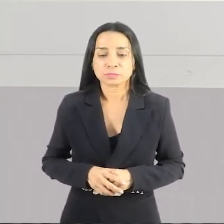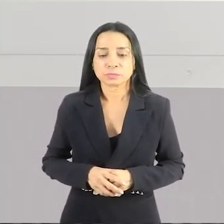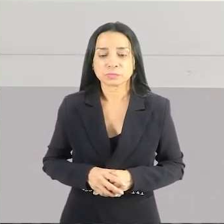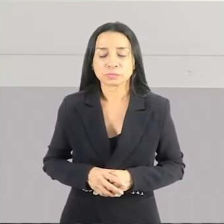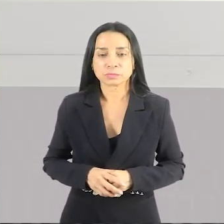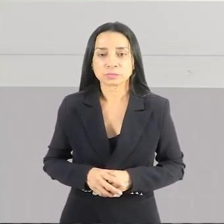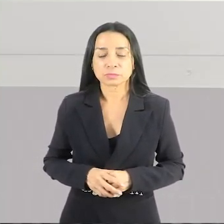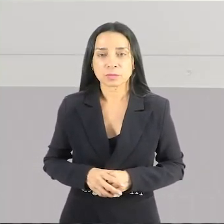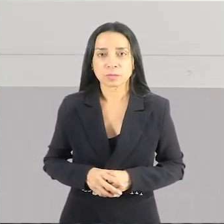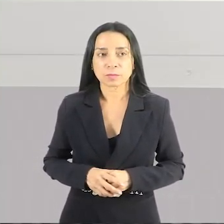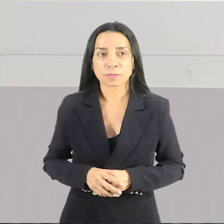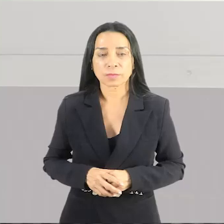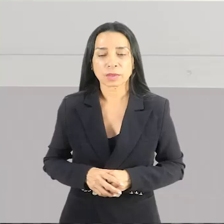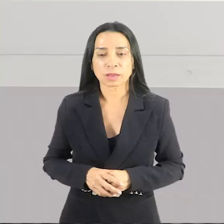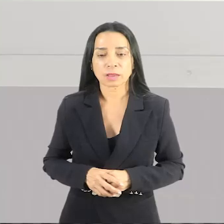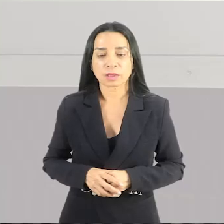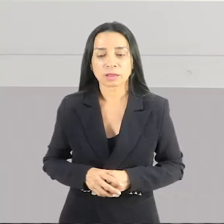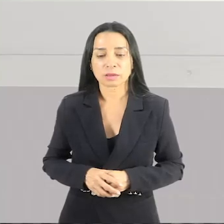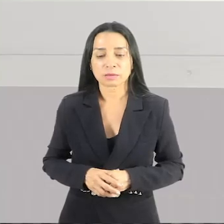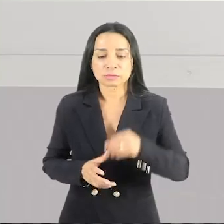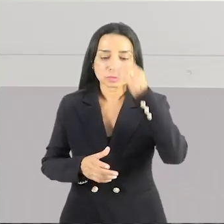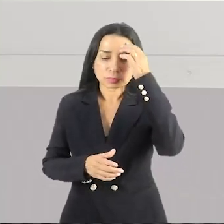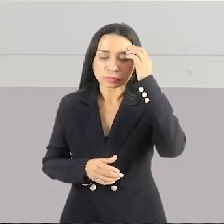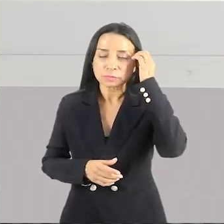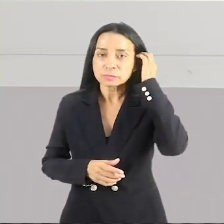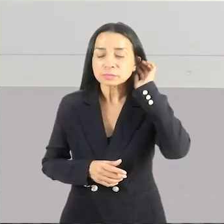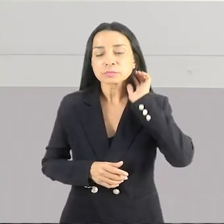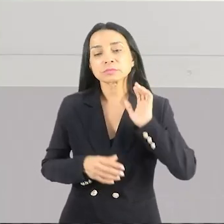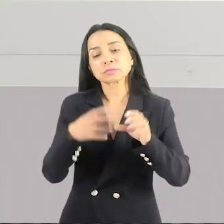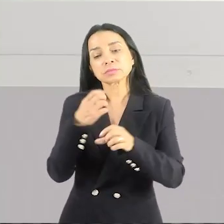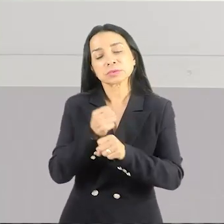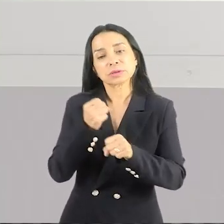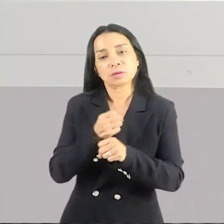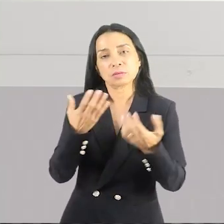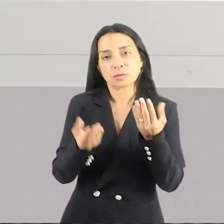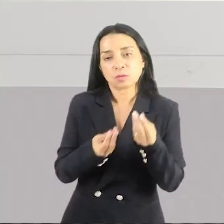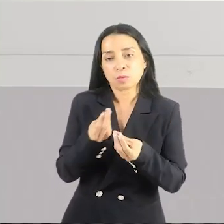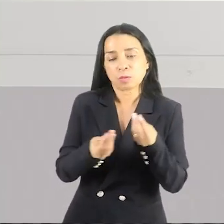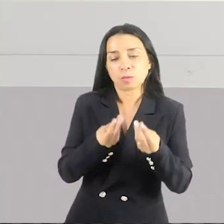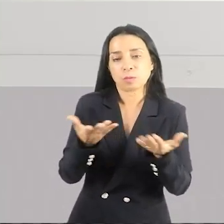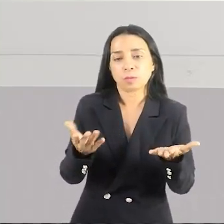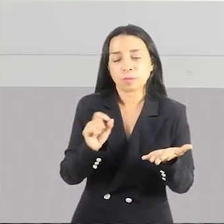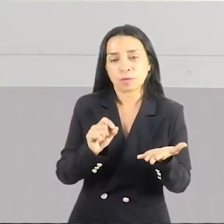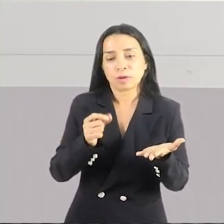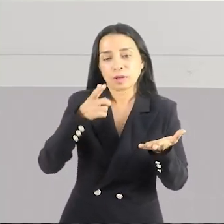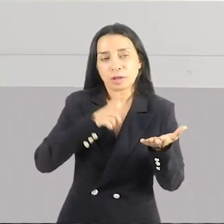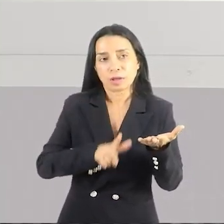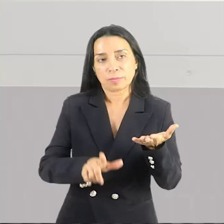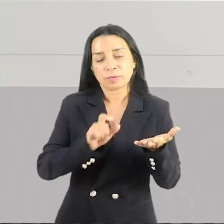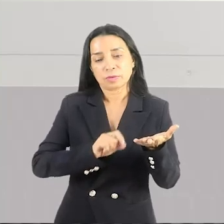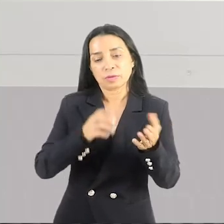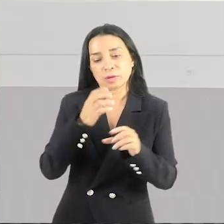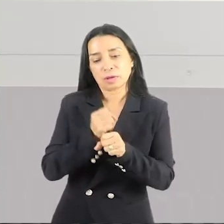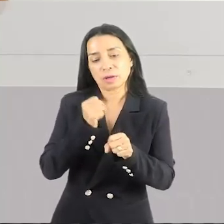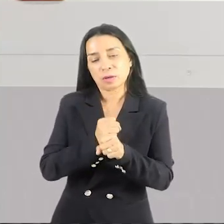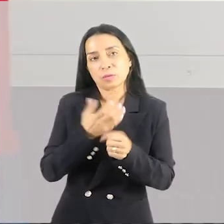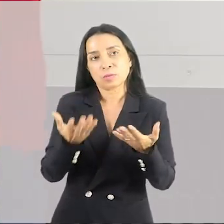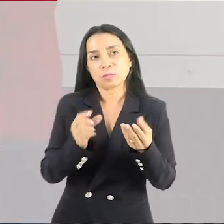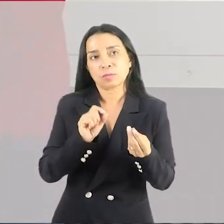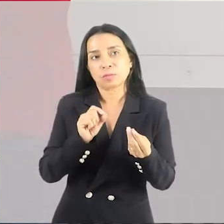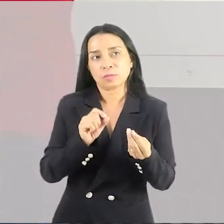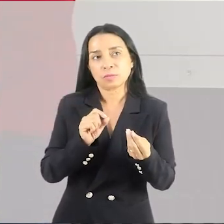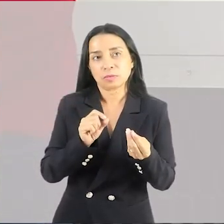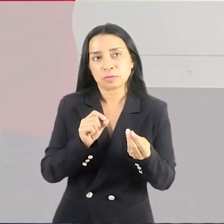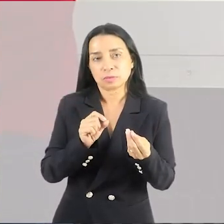tá? Então, vamos para a conta, né? Como é que eu faço? Como é que eu funciono? Então, repetindo. Como você calcula uma média